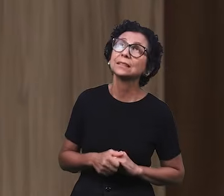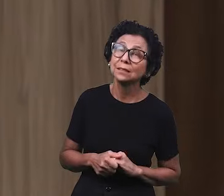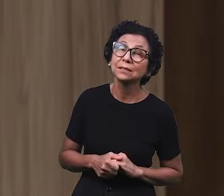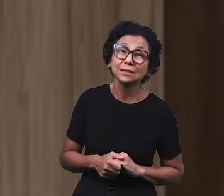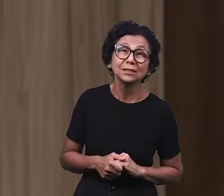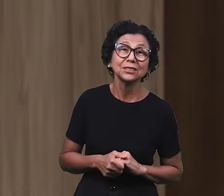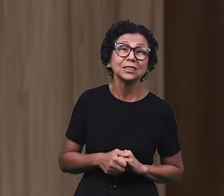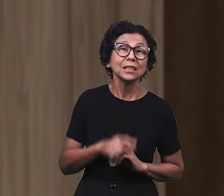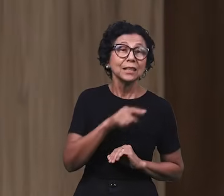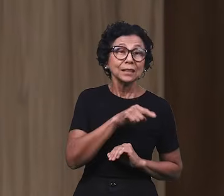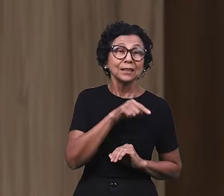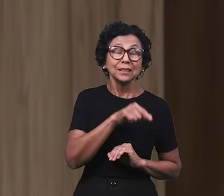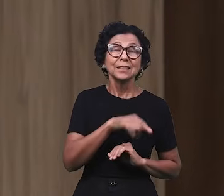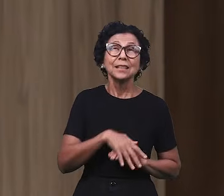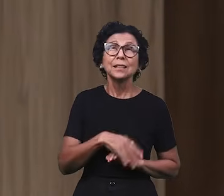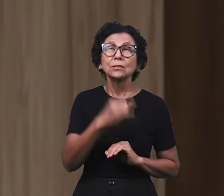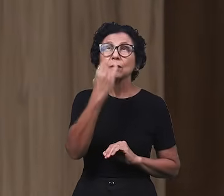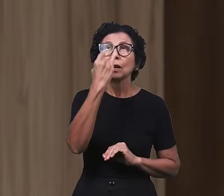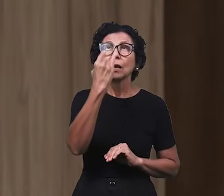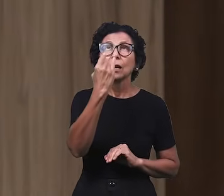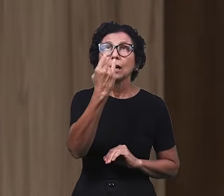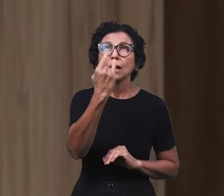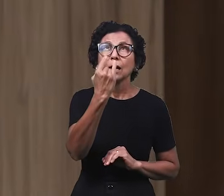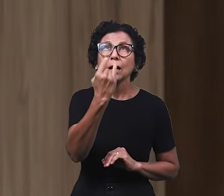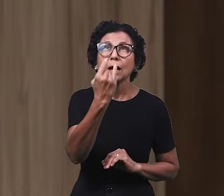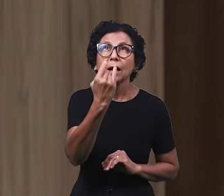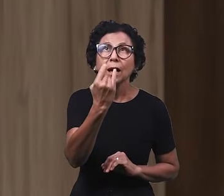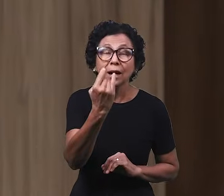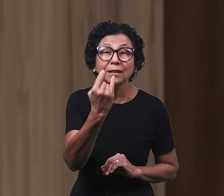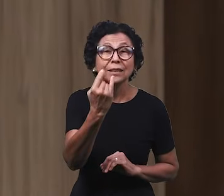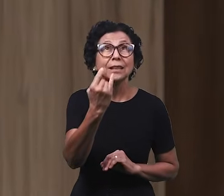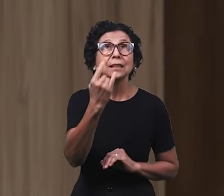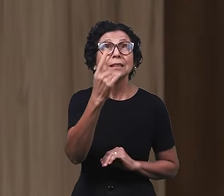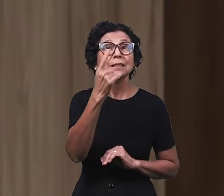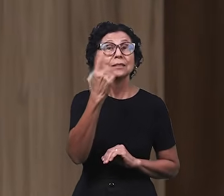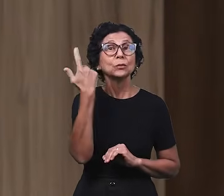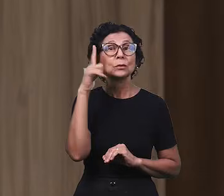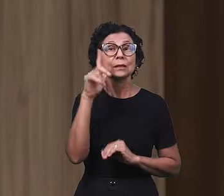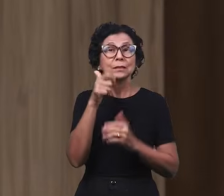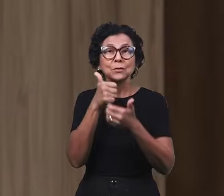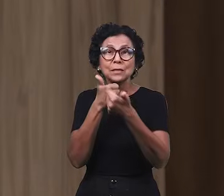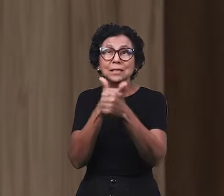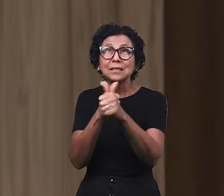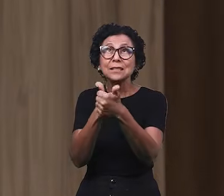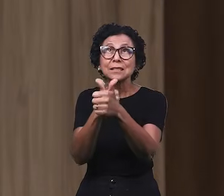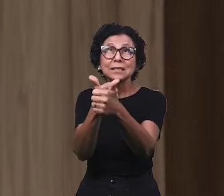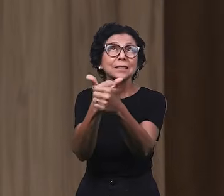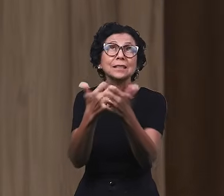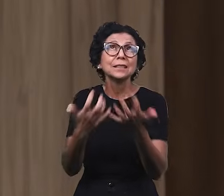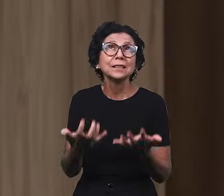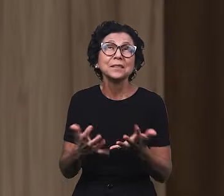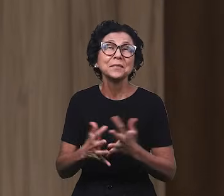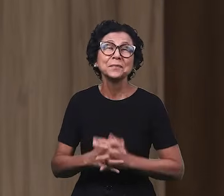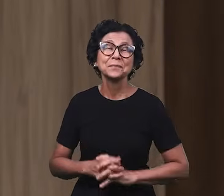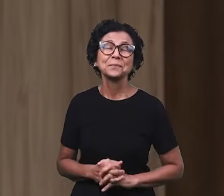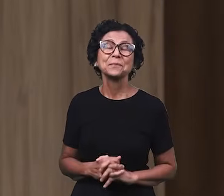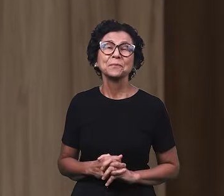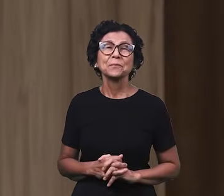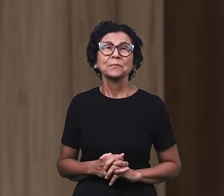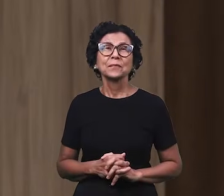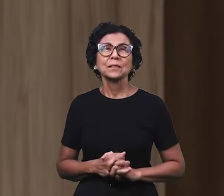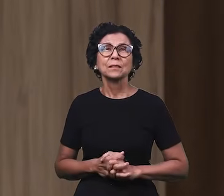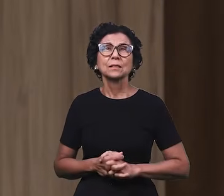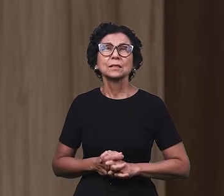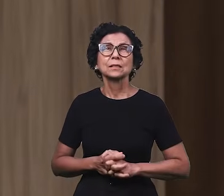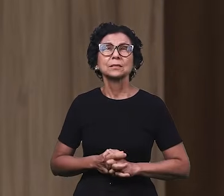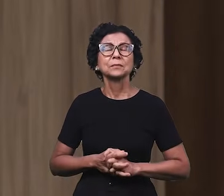interessante que os atraiu ao ponto de que eles seguissem esse corpo celeste. E esse